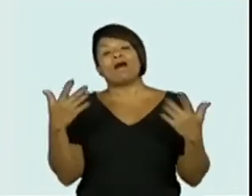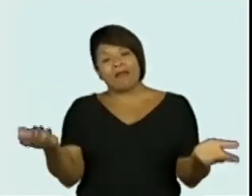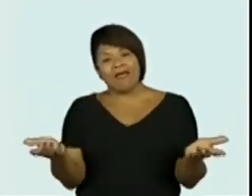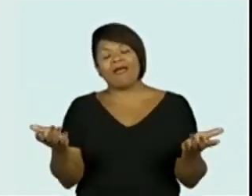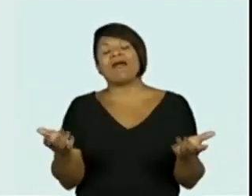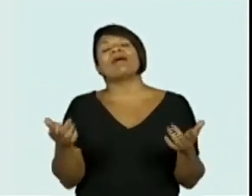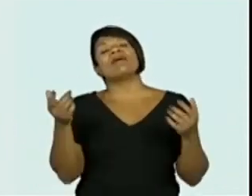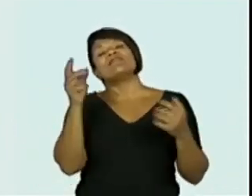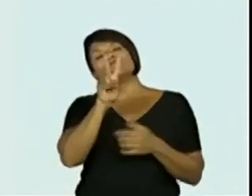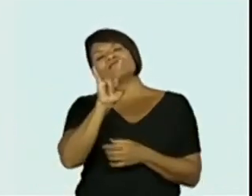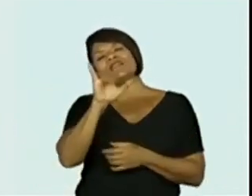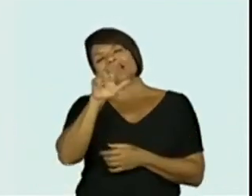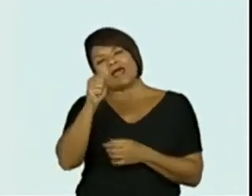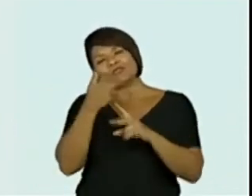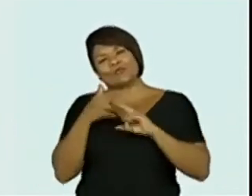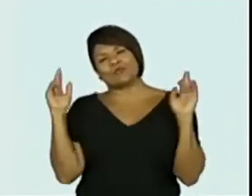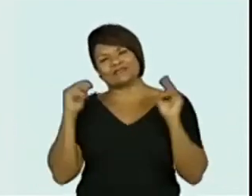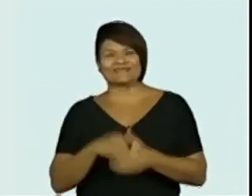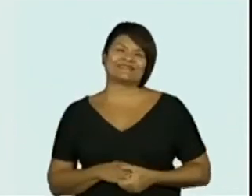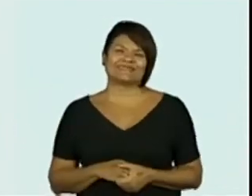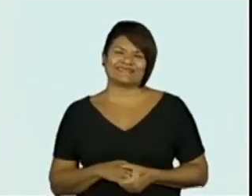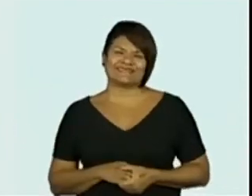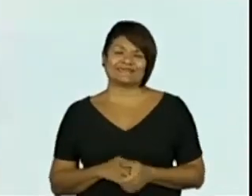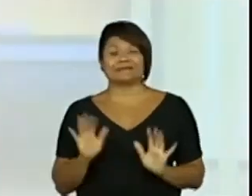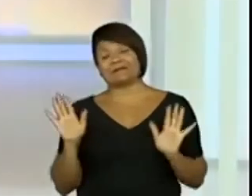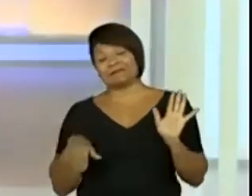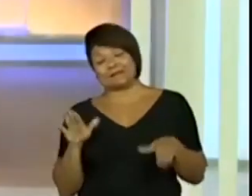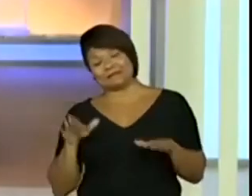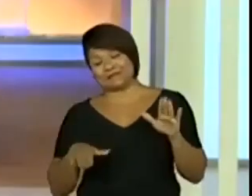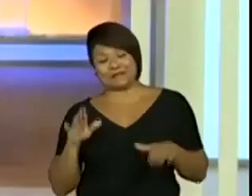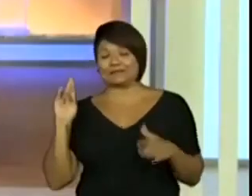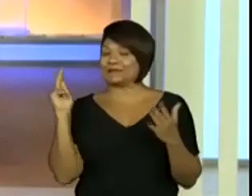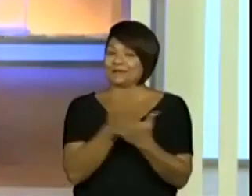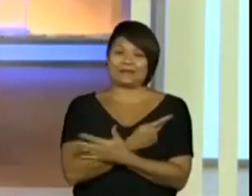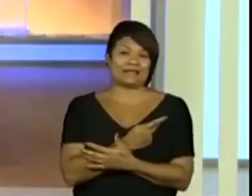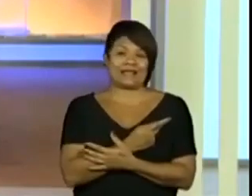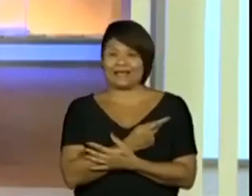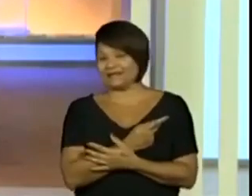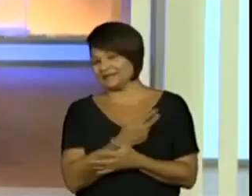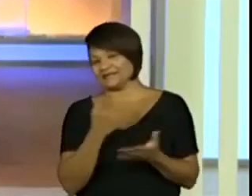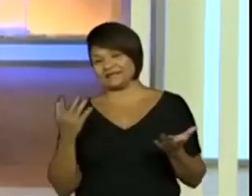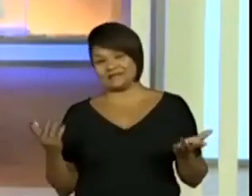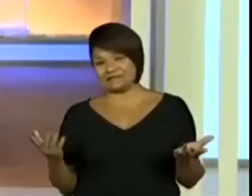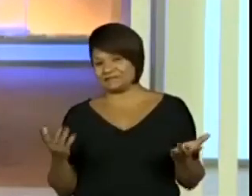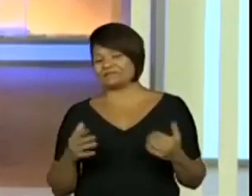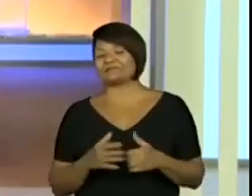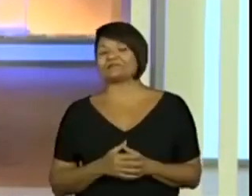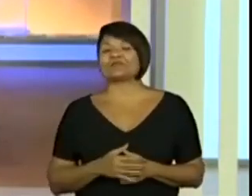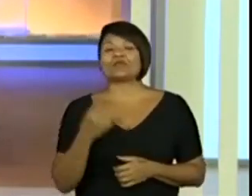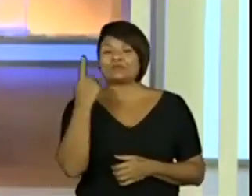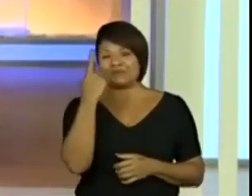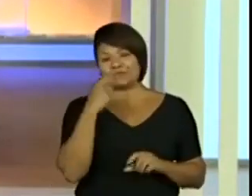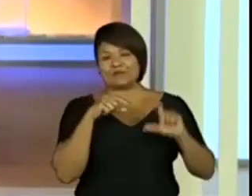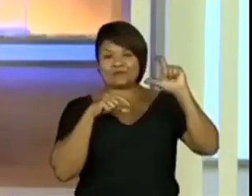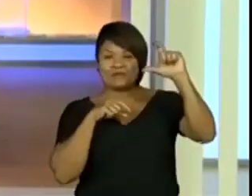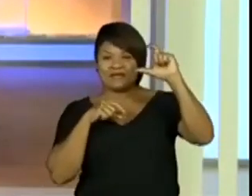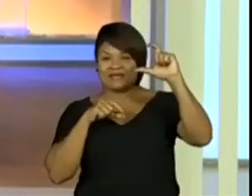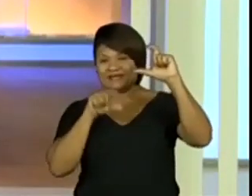Nuas, que é mais ou menos o que acontece lá no primeiro parágrafo da